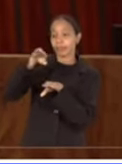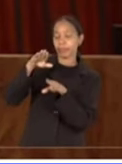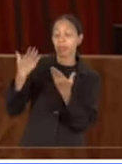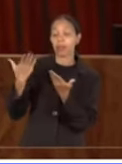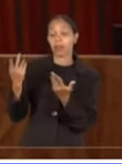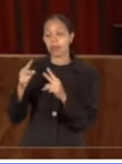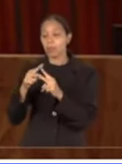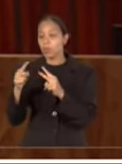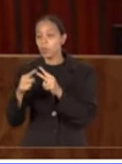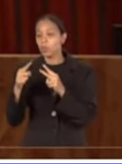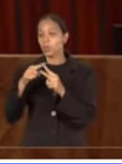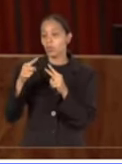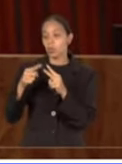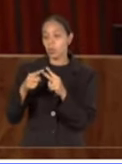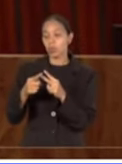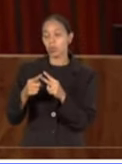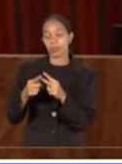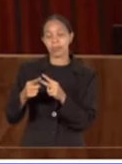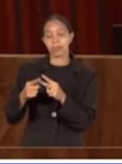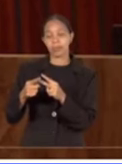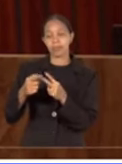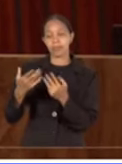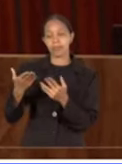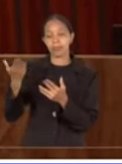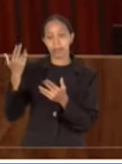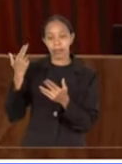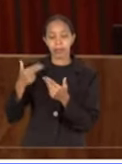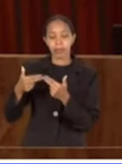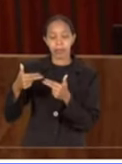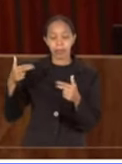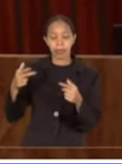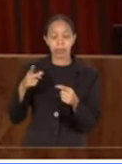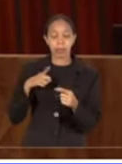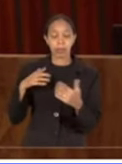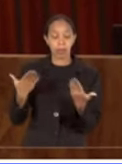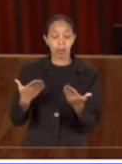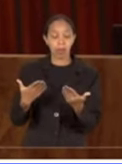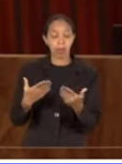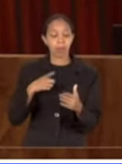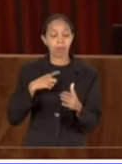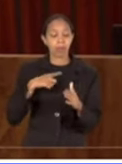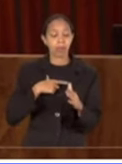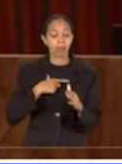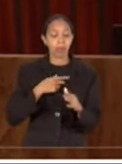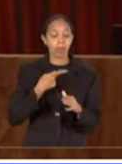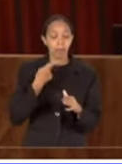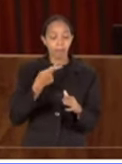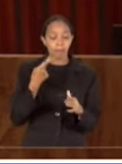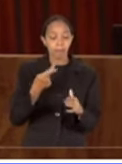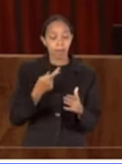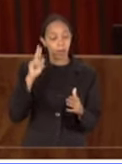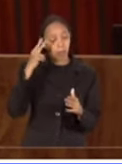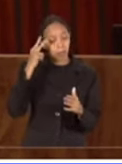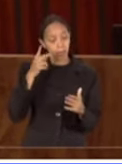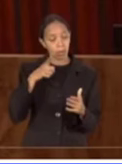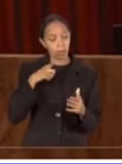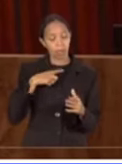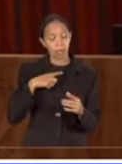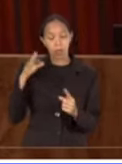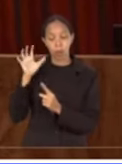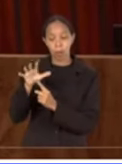duas questões anteriores. No mérito, narra o histórico que entende serem os abusos da